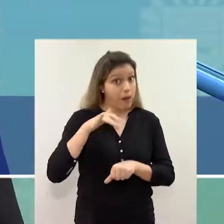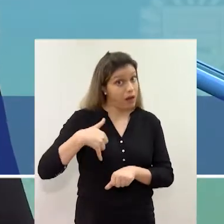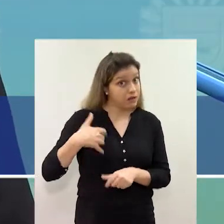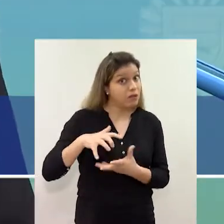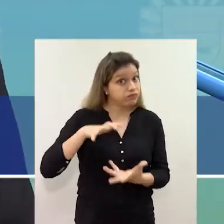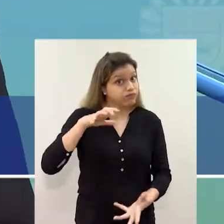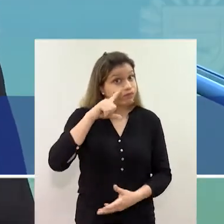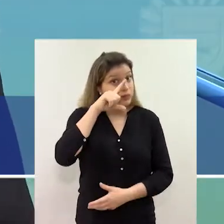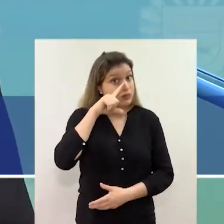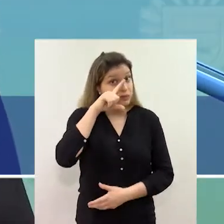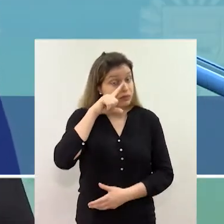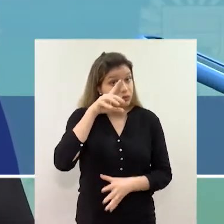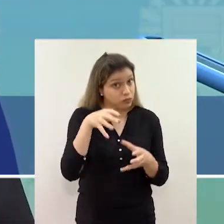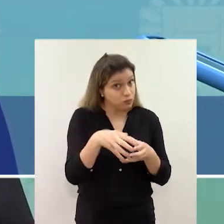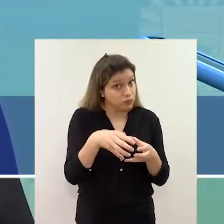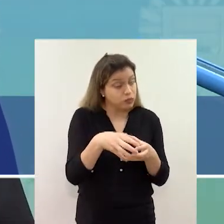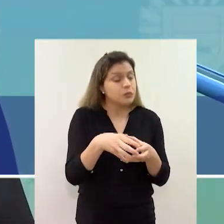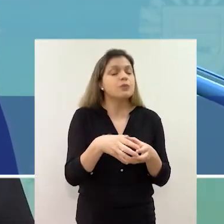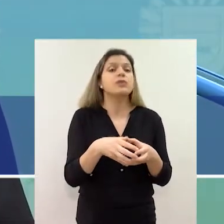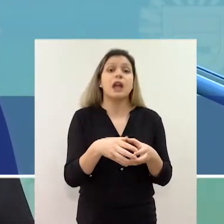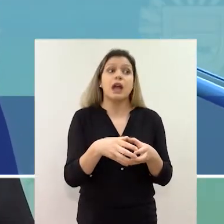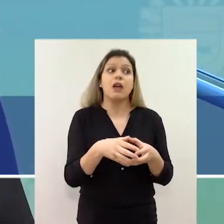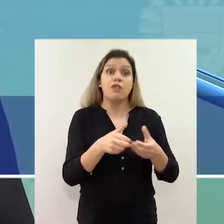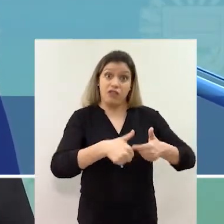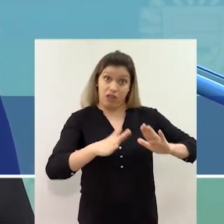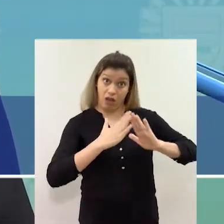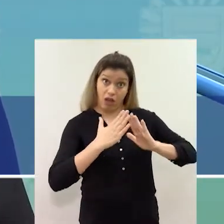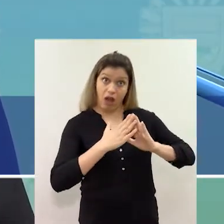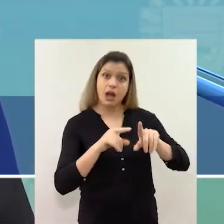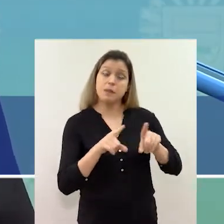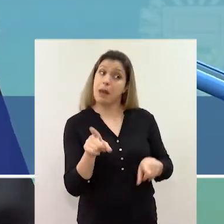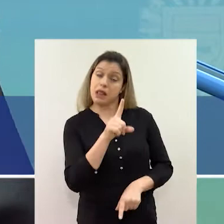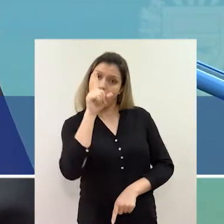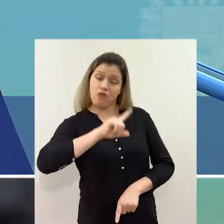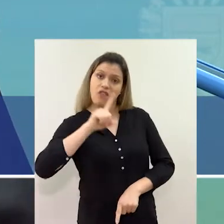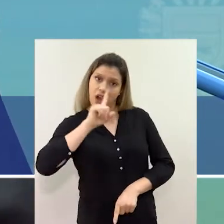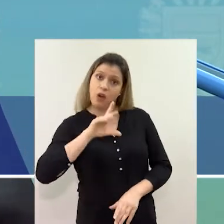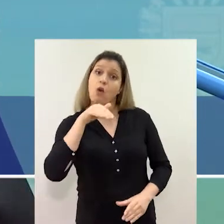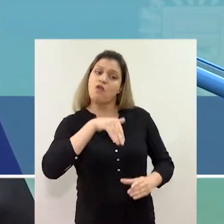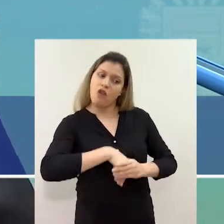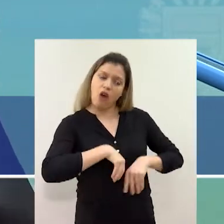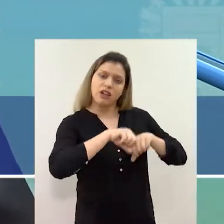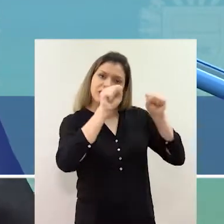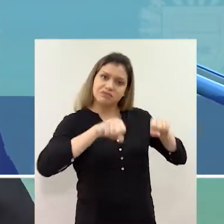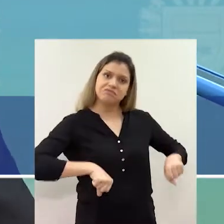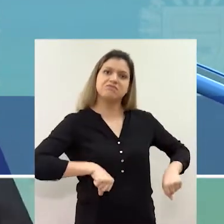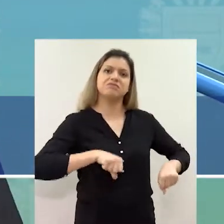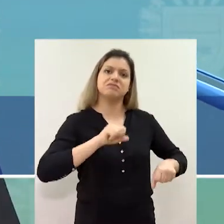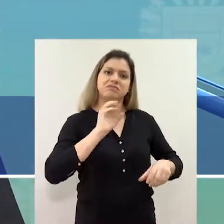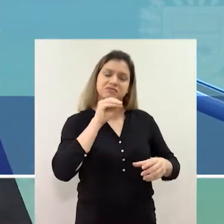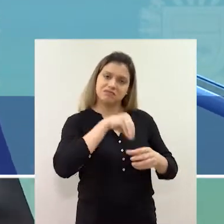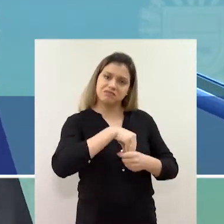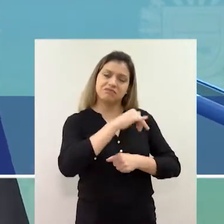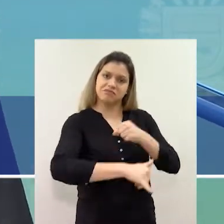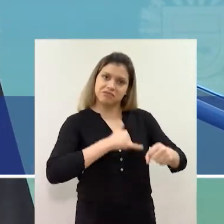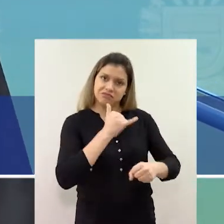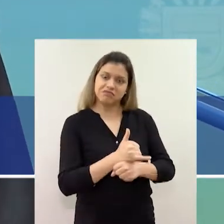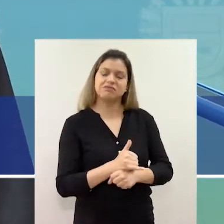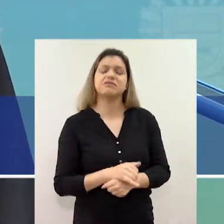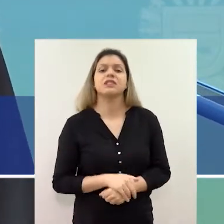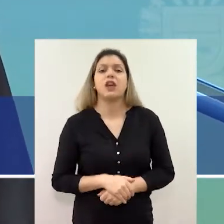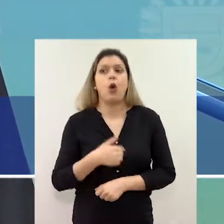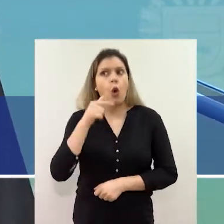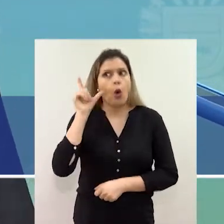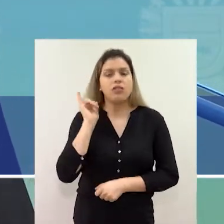que estão em suas casas, mas não falharam. Desde ontem avisamos, fizemos o